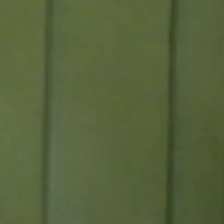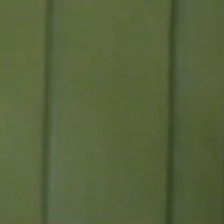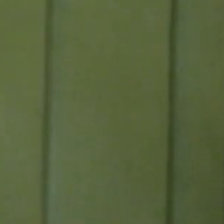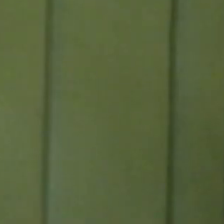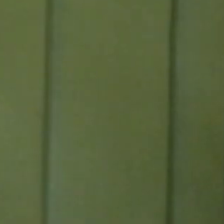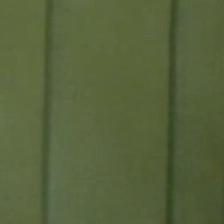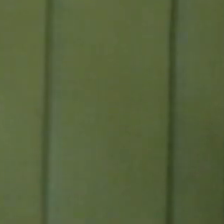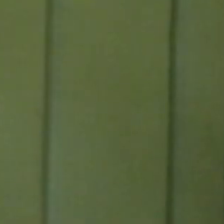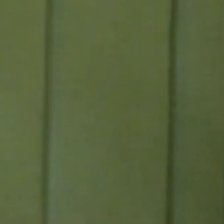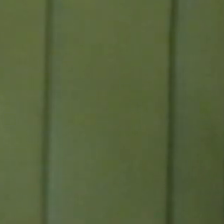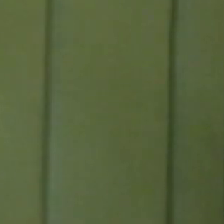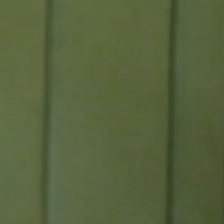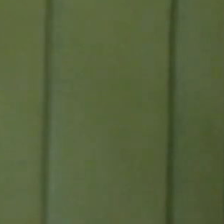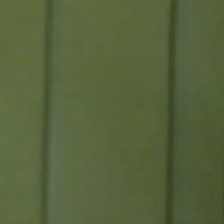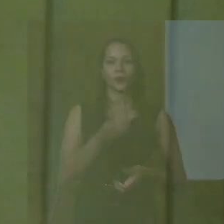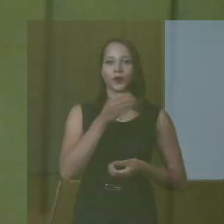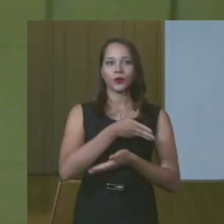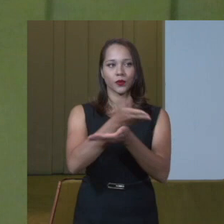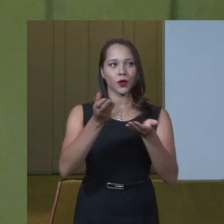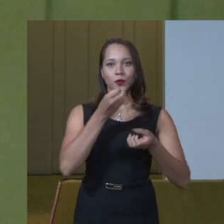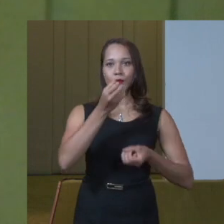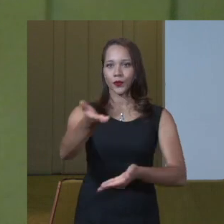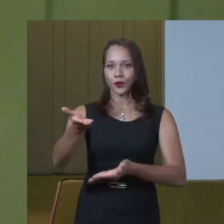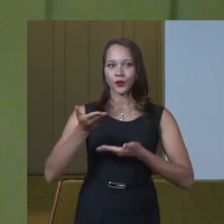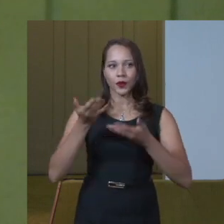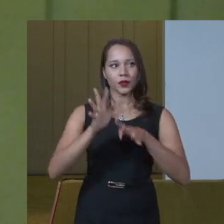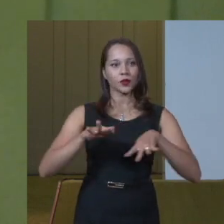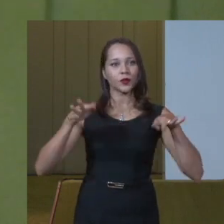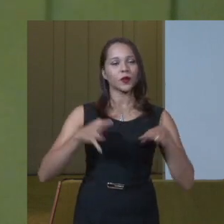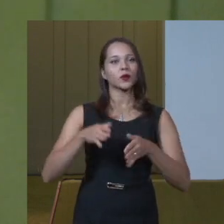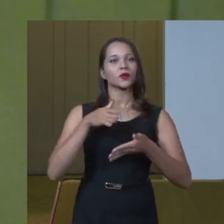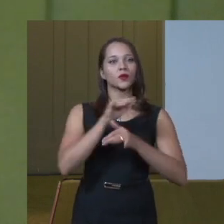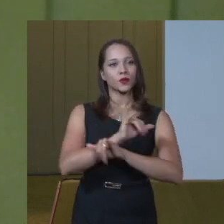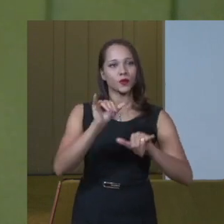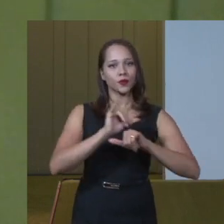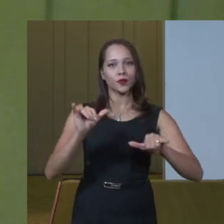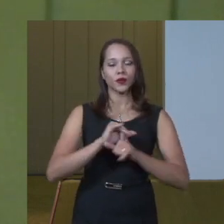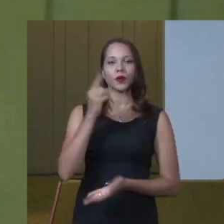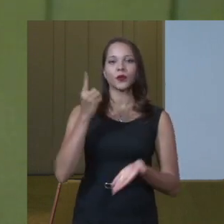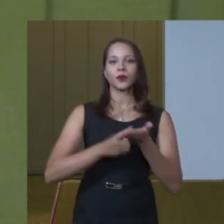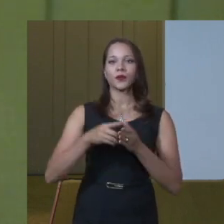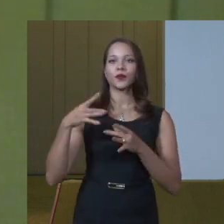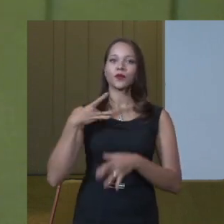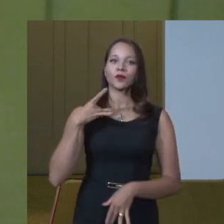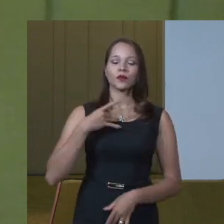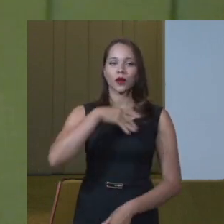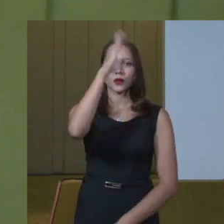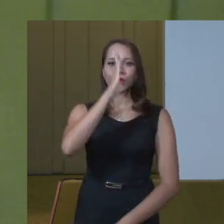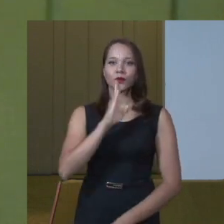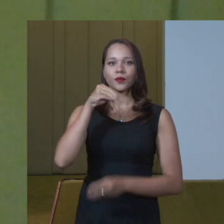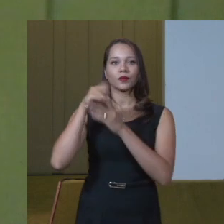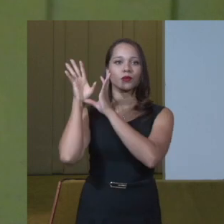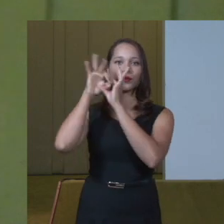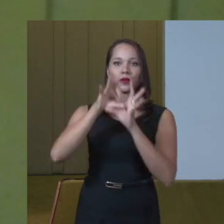Senhoras e senhores, bem-vindos à cerimônia de publicação dos compromissos voluntários do Brasil no contexto de